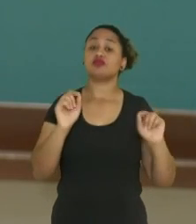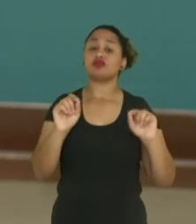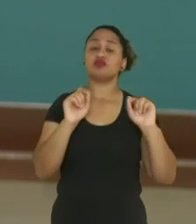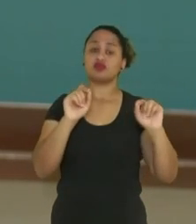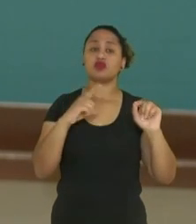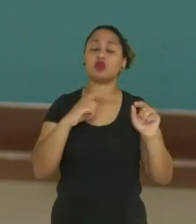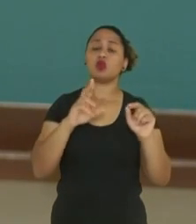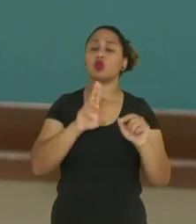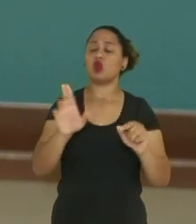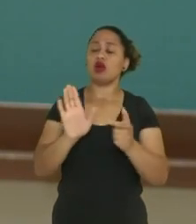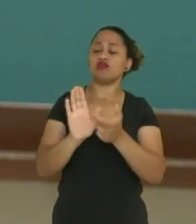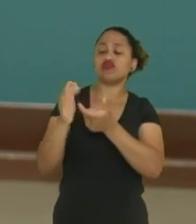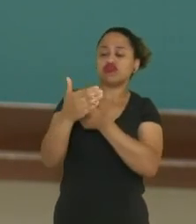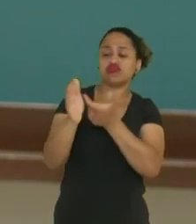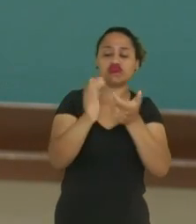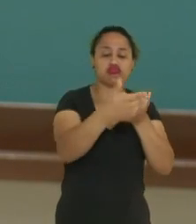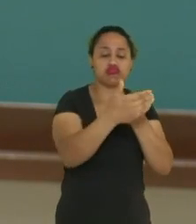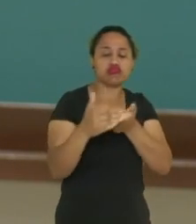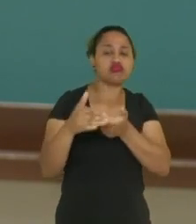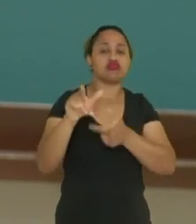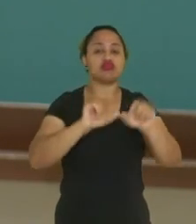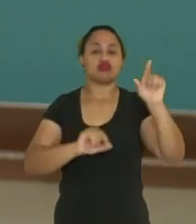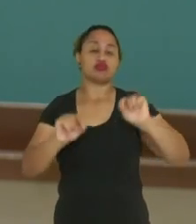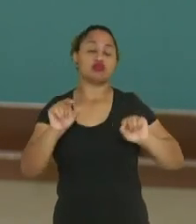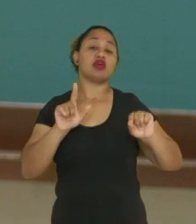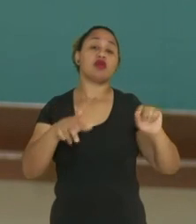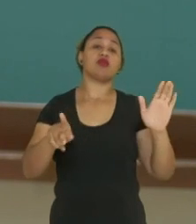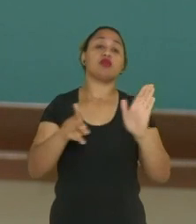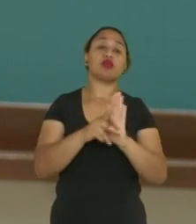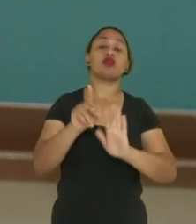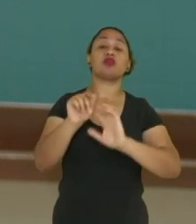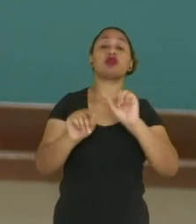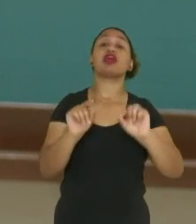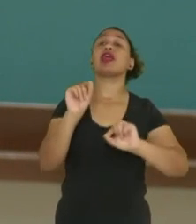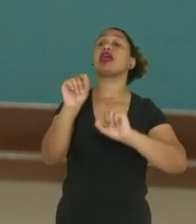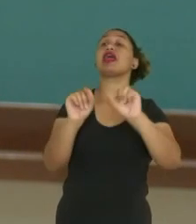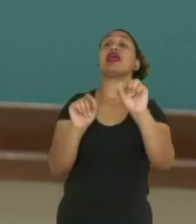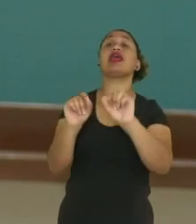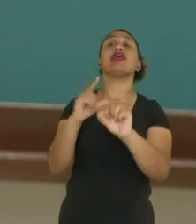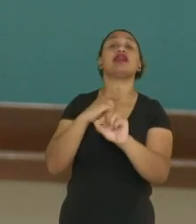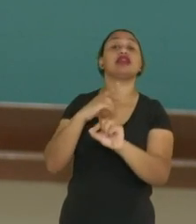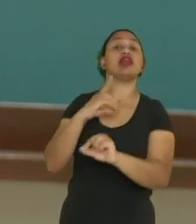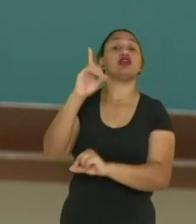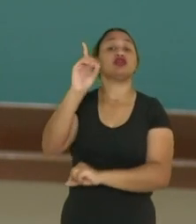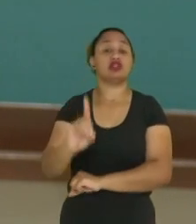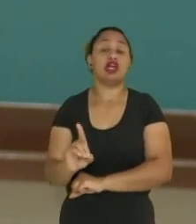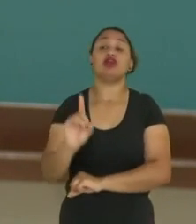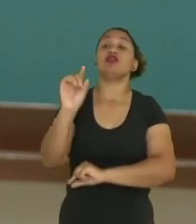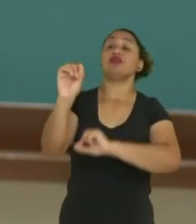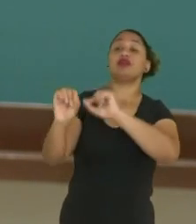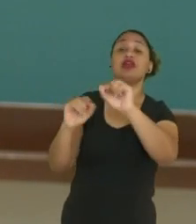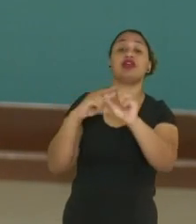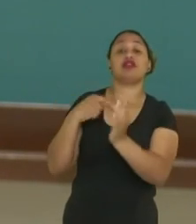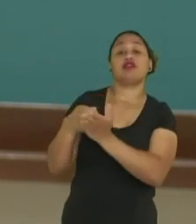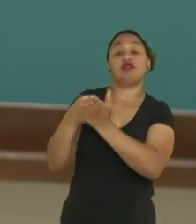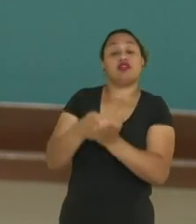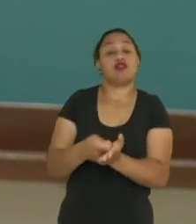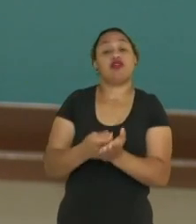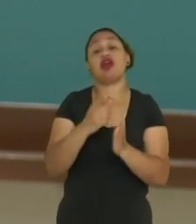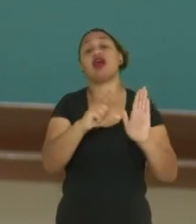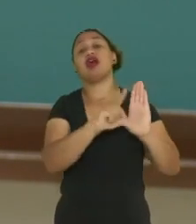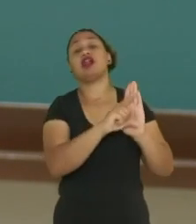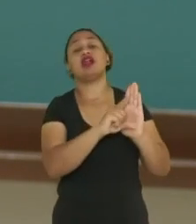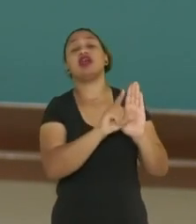da nomenclatura dos termos é referente a quem tem o direito, a quem tem o dever, de quem aquela lei